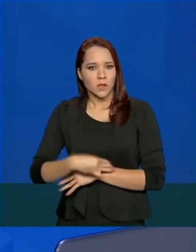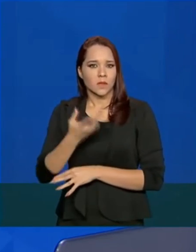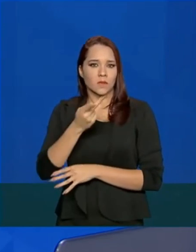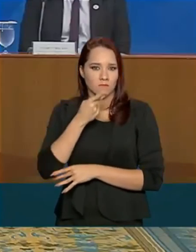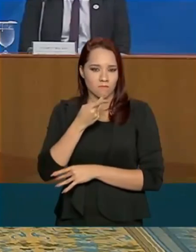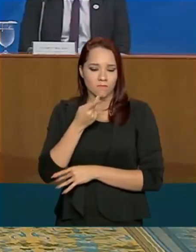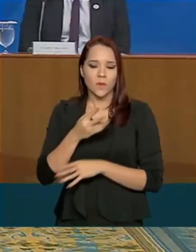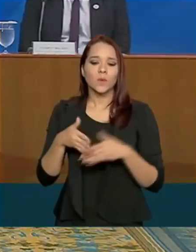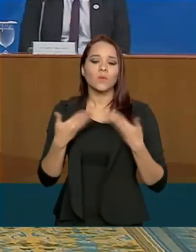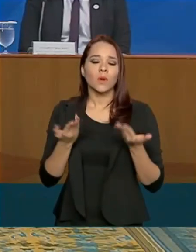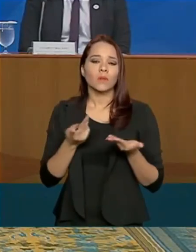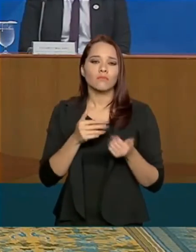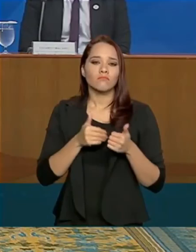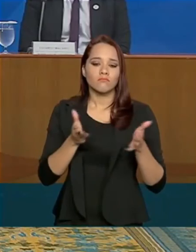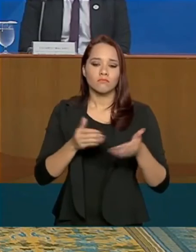lançado?